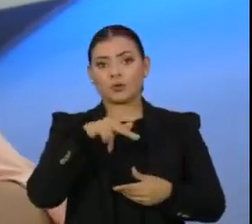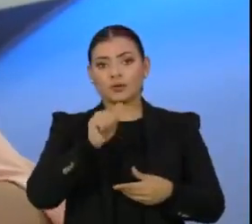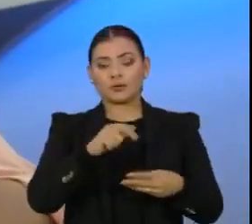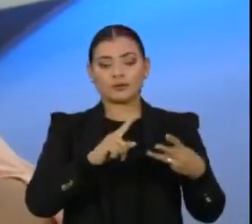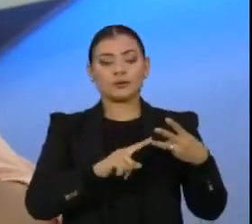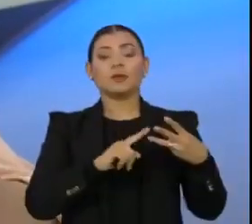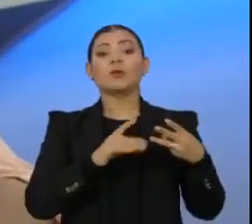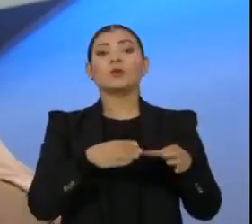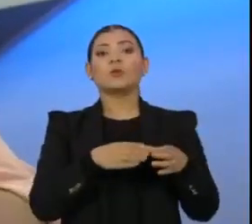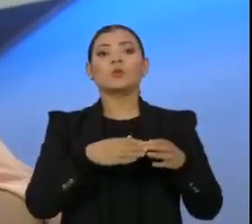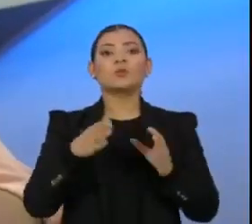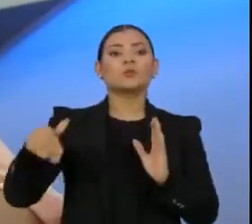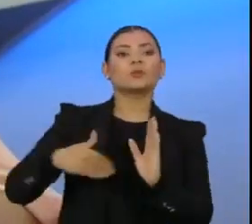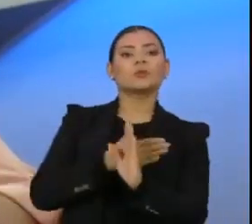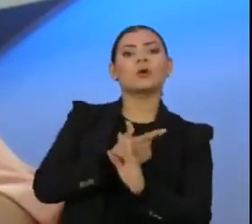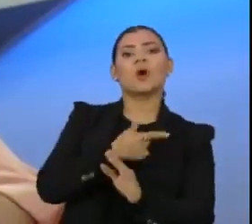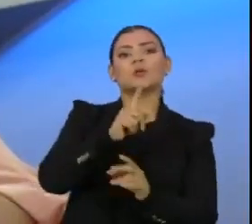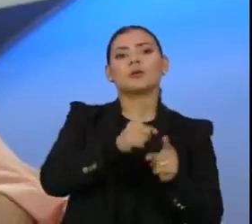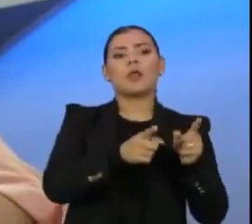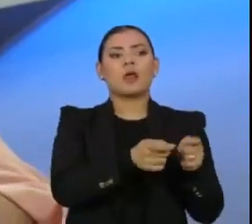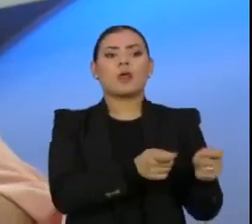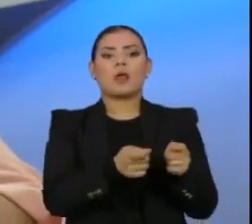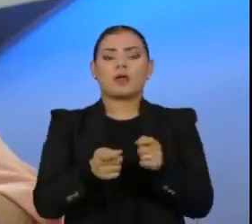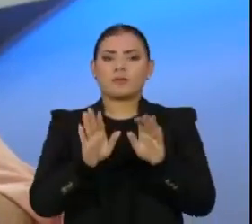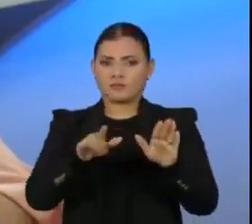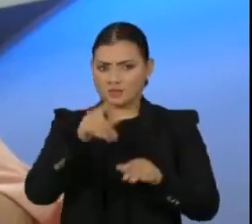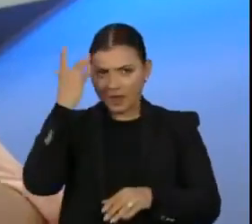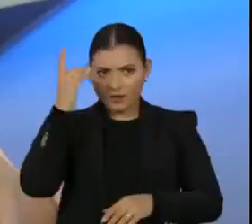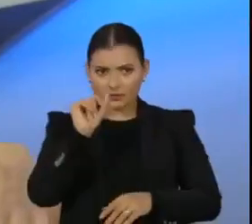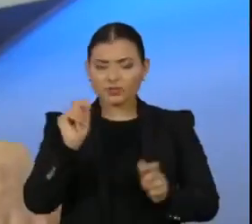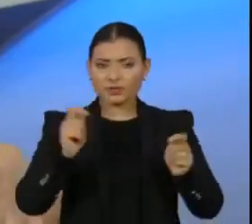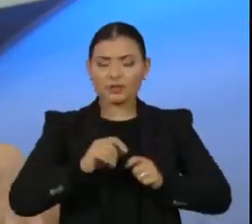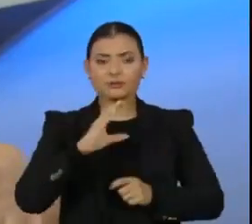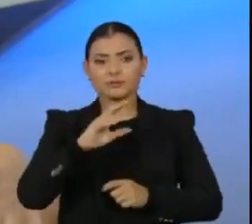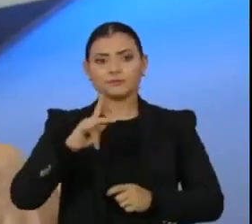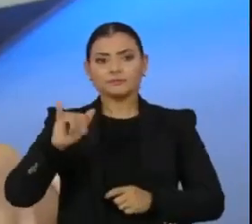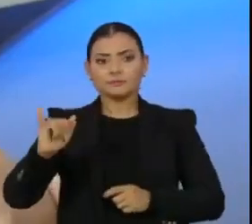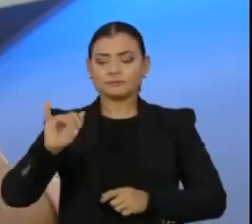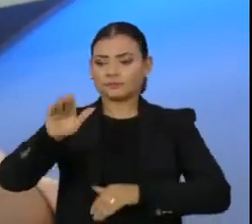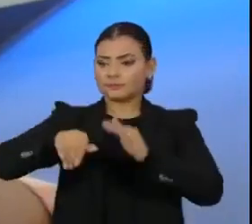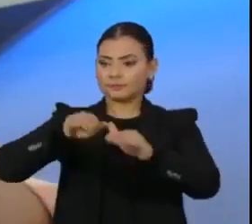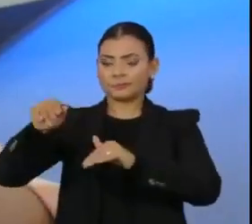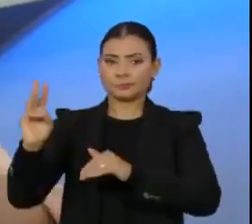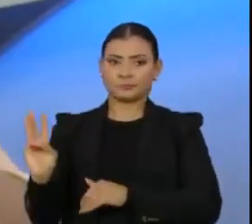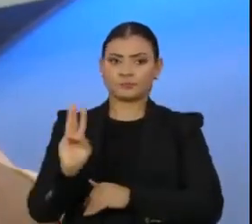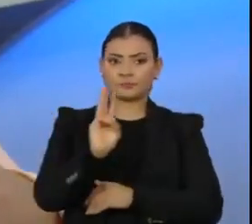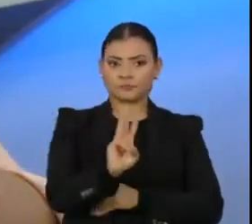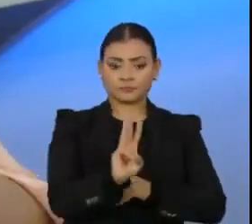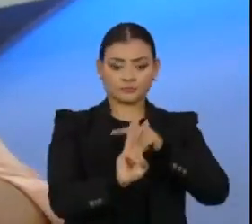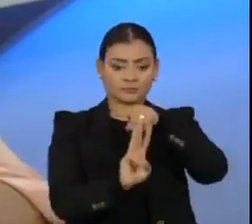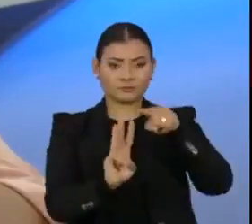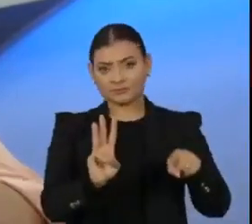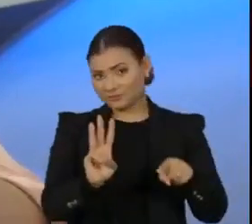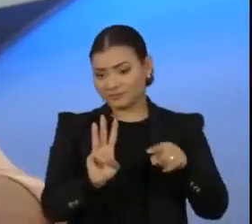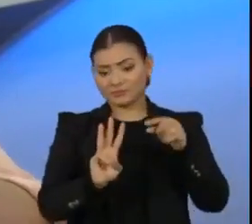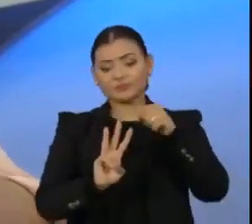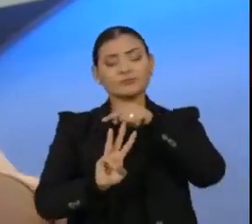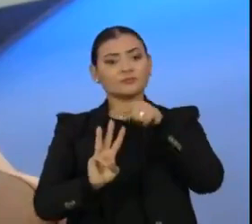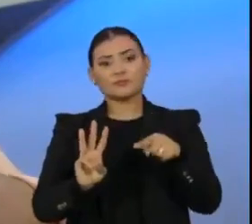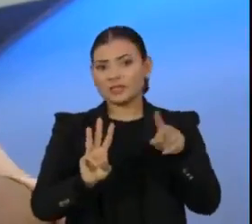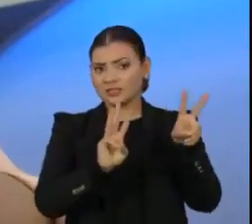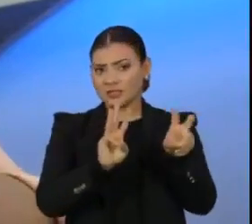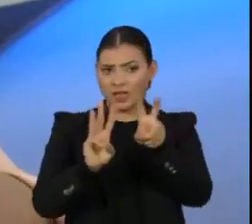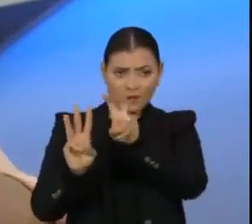de um gabinete paralelo. O senhor acha que é possível levar a CPI com essas três frentes ou o senhor aposta em um desses eixos